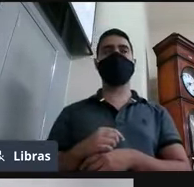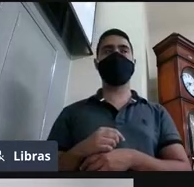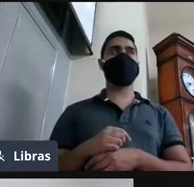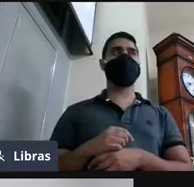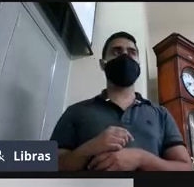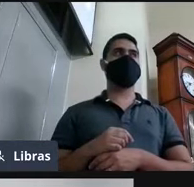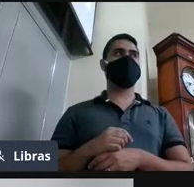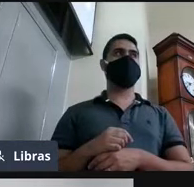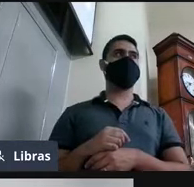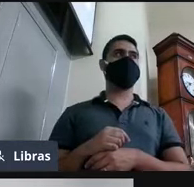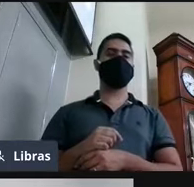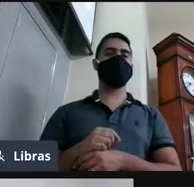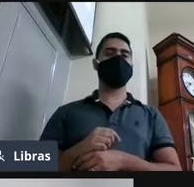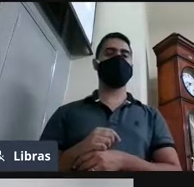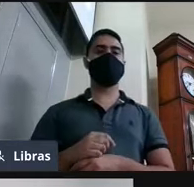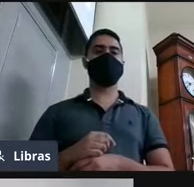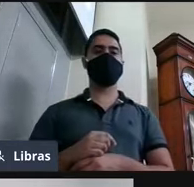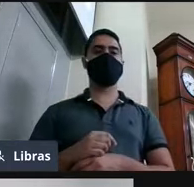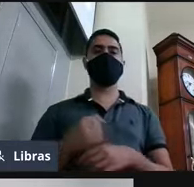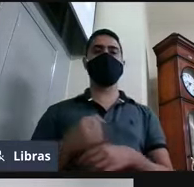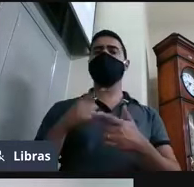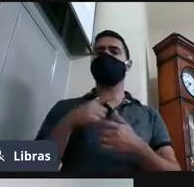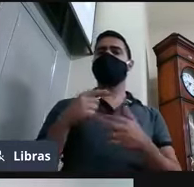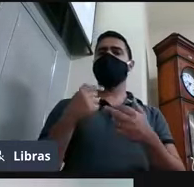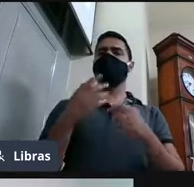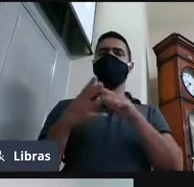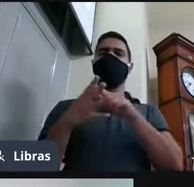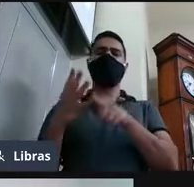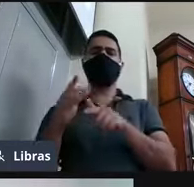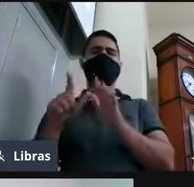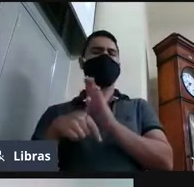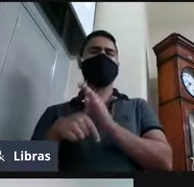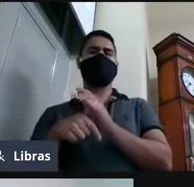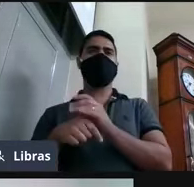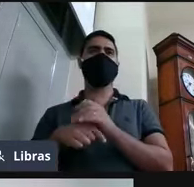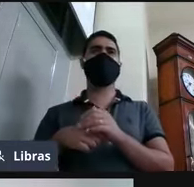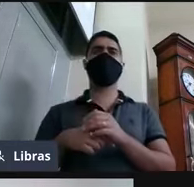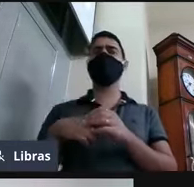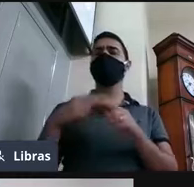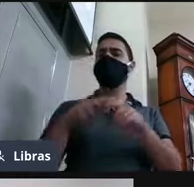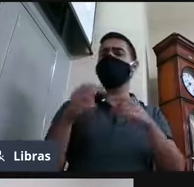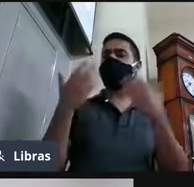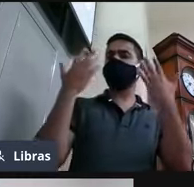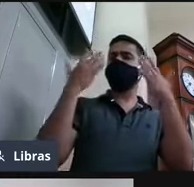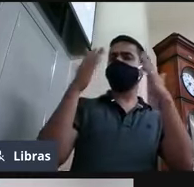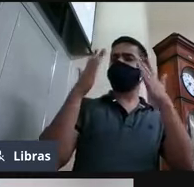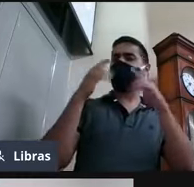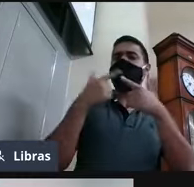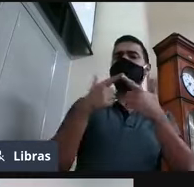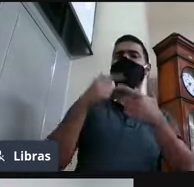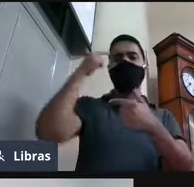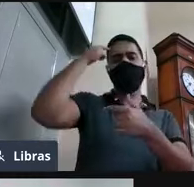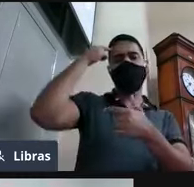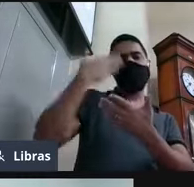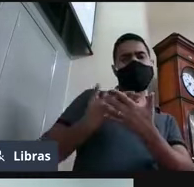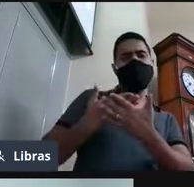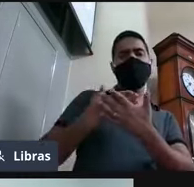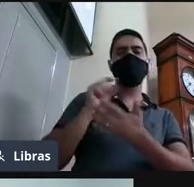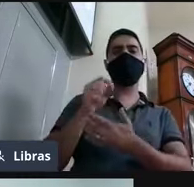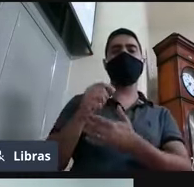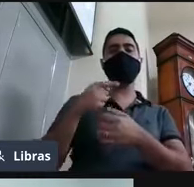prefeito tomando uma posse com 3, 4 folhas de pagamento. E eu dou meus parabéns por ele, que eu acredito que